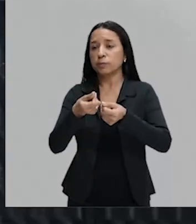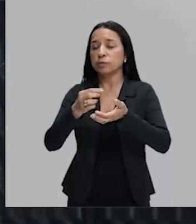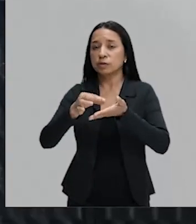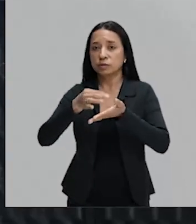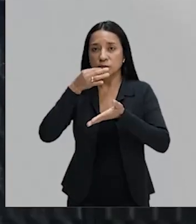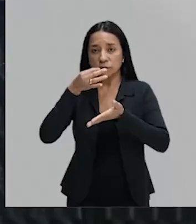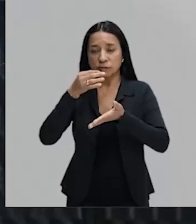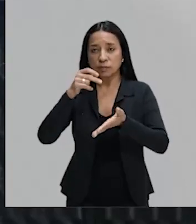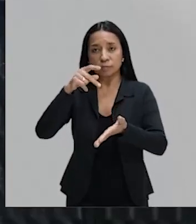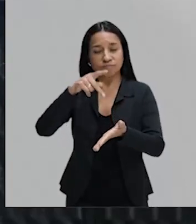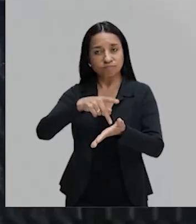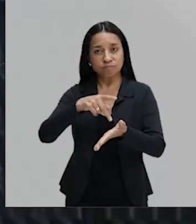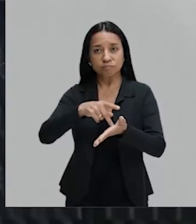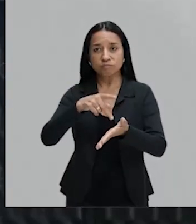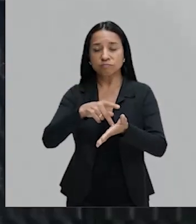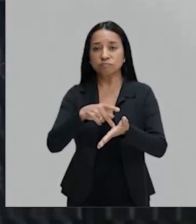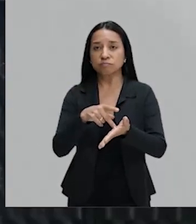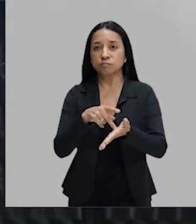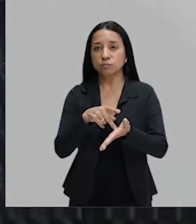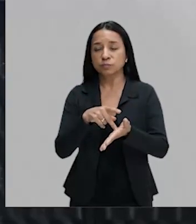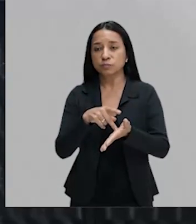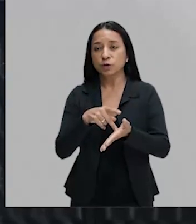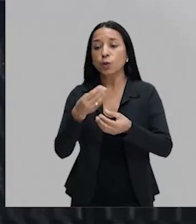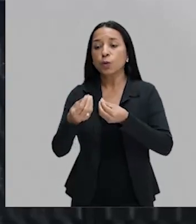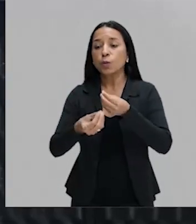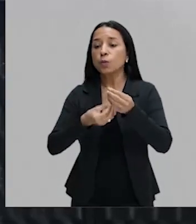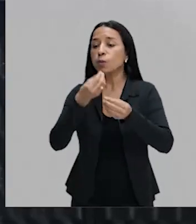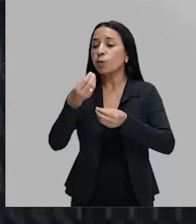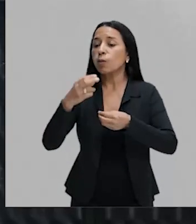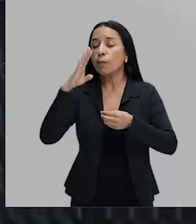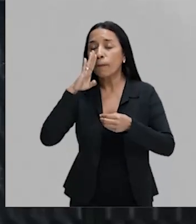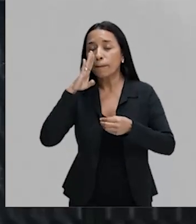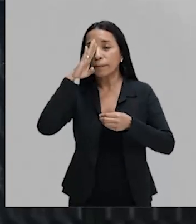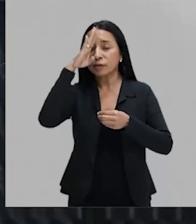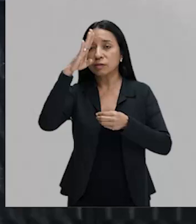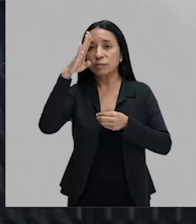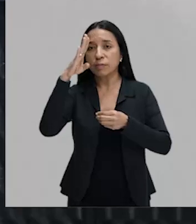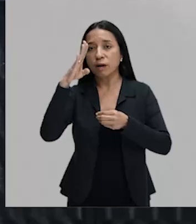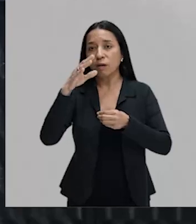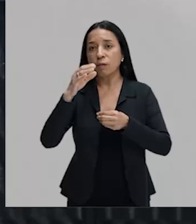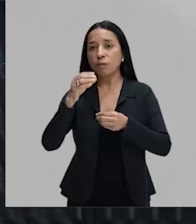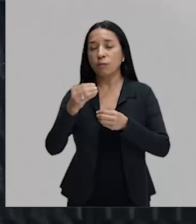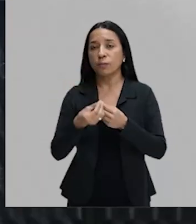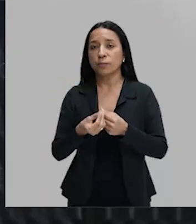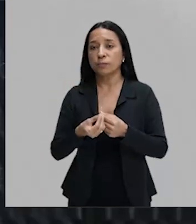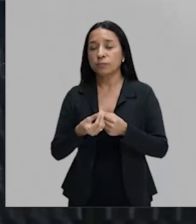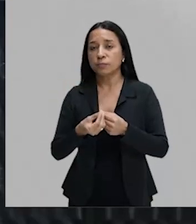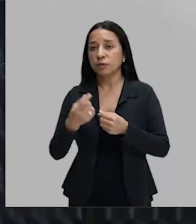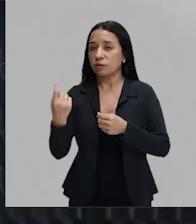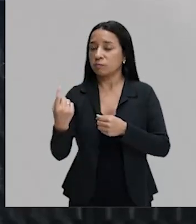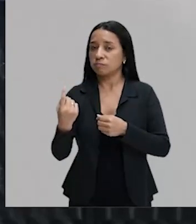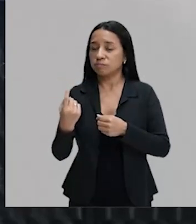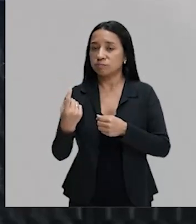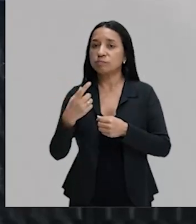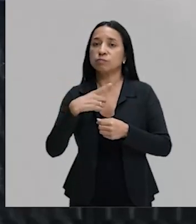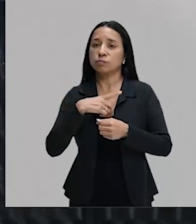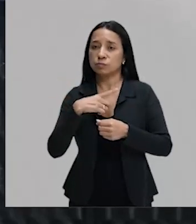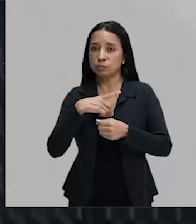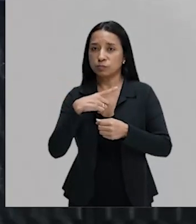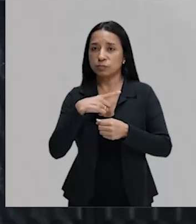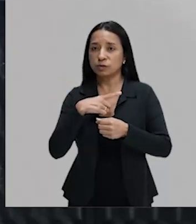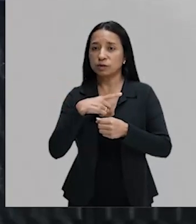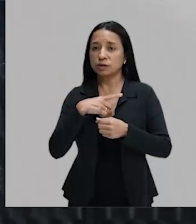verdade, ele vai ser considerado como carro-chefe na medida que o café, que já vem, inclusive,